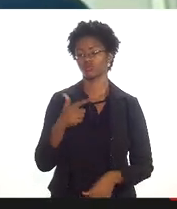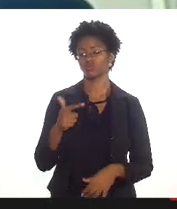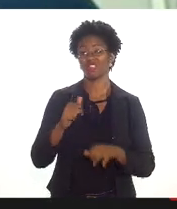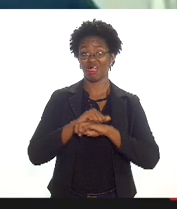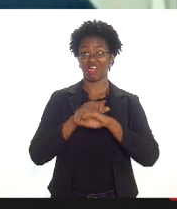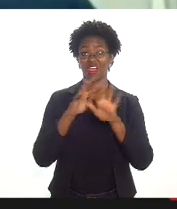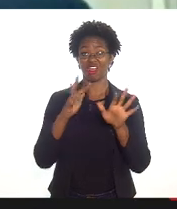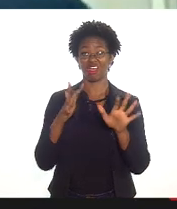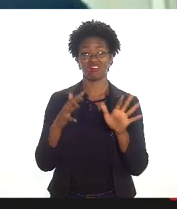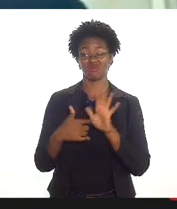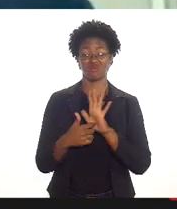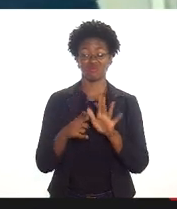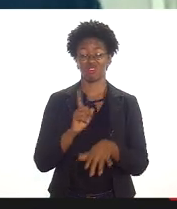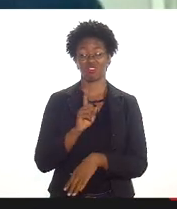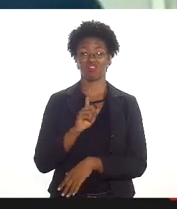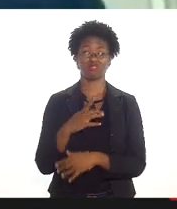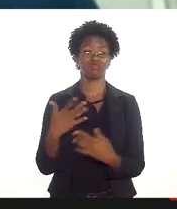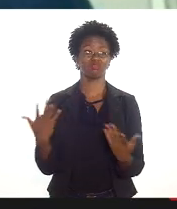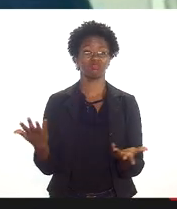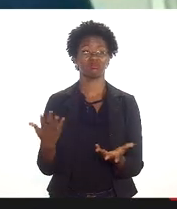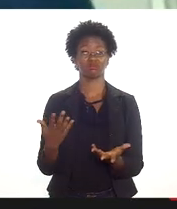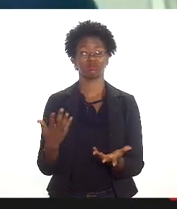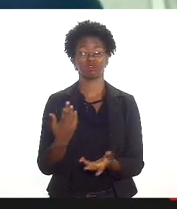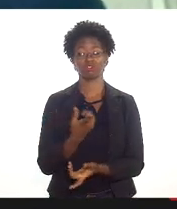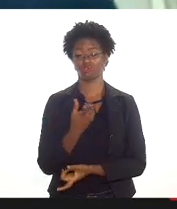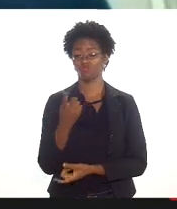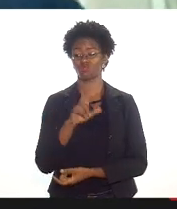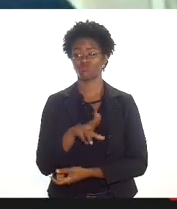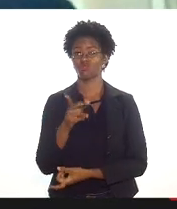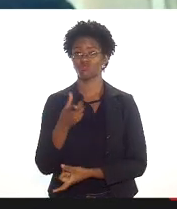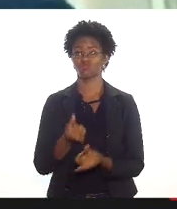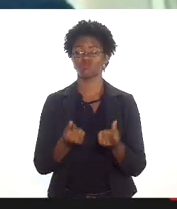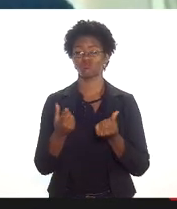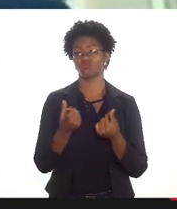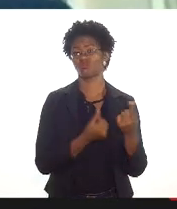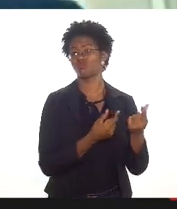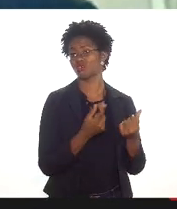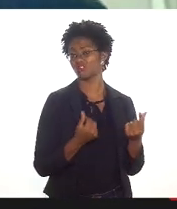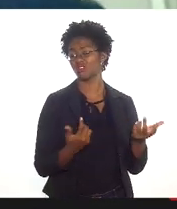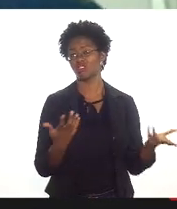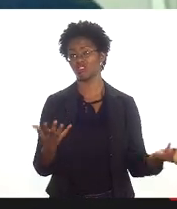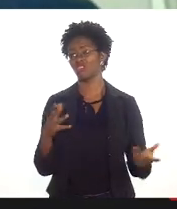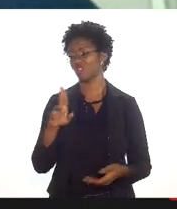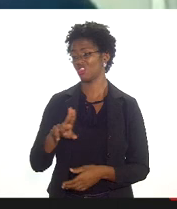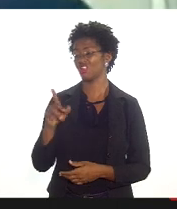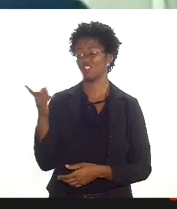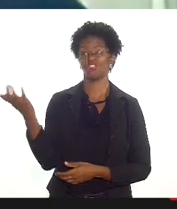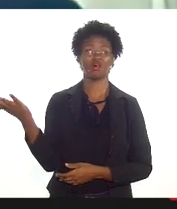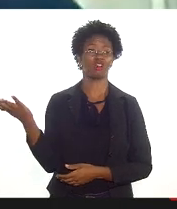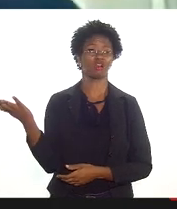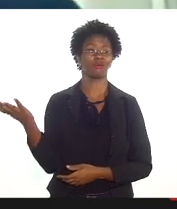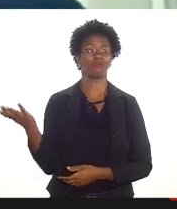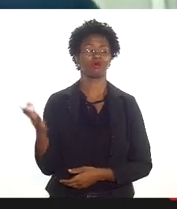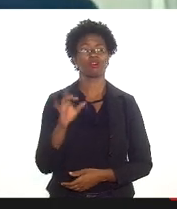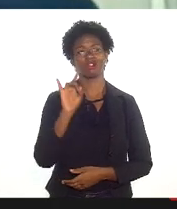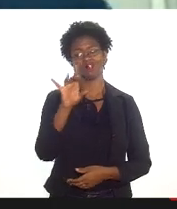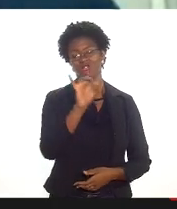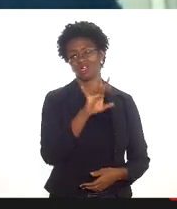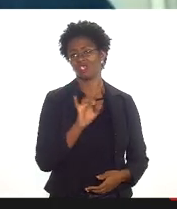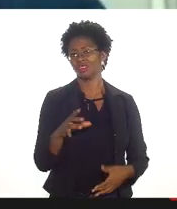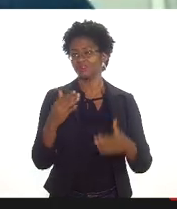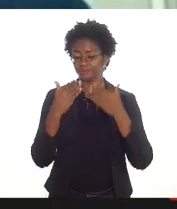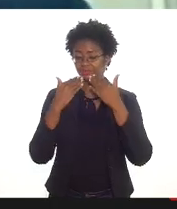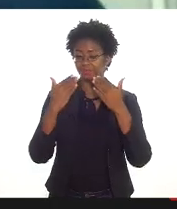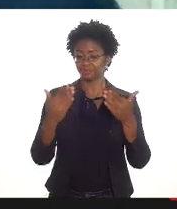transparência dos gastos feitos pelos concessionários. Não há transparência. Cada apresentação que se faz